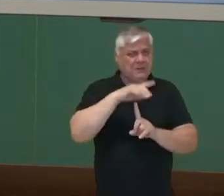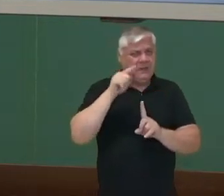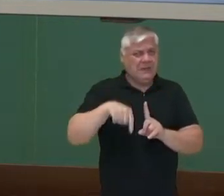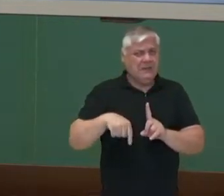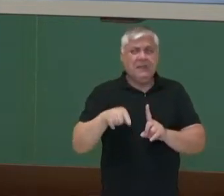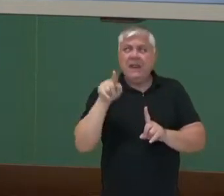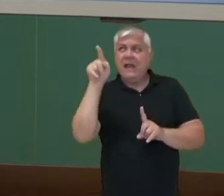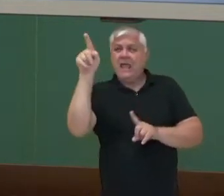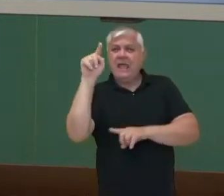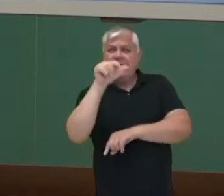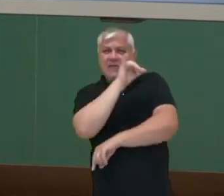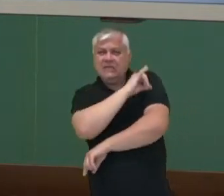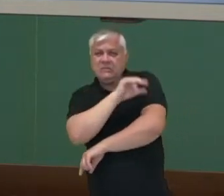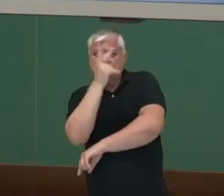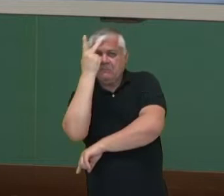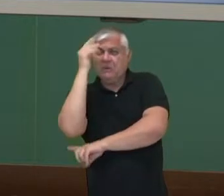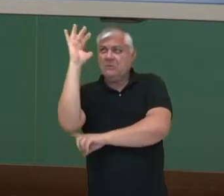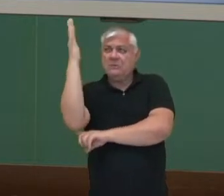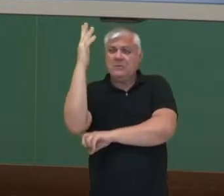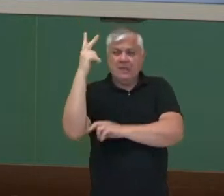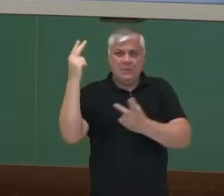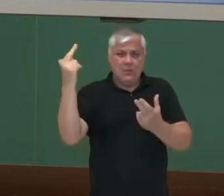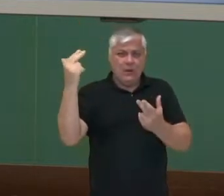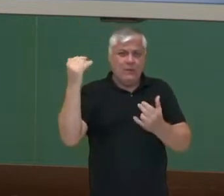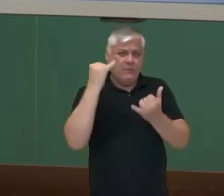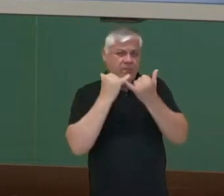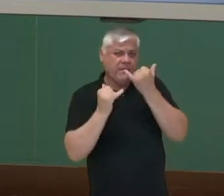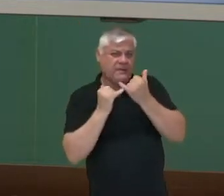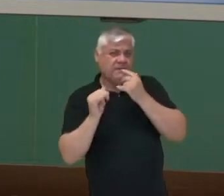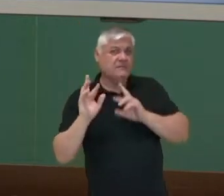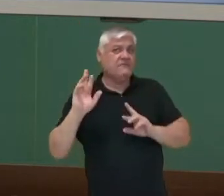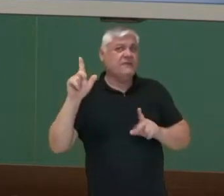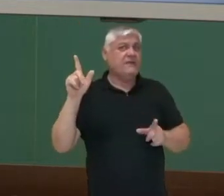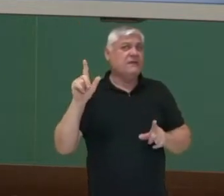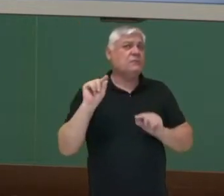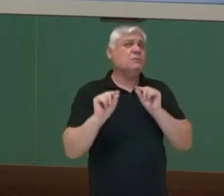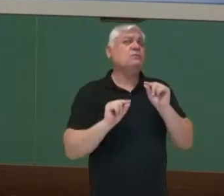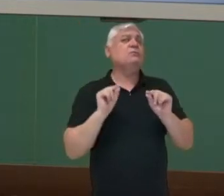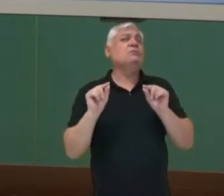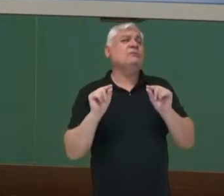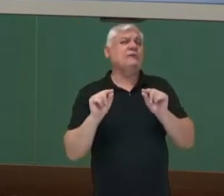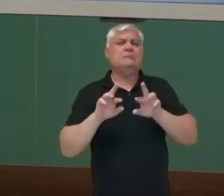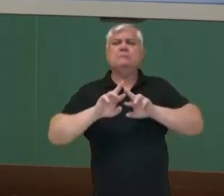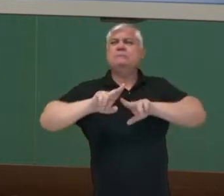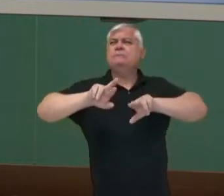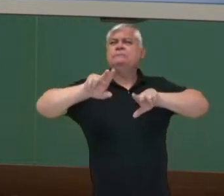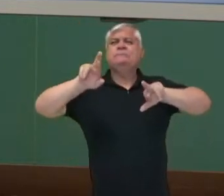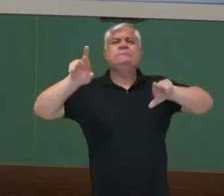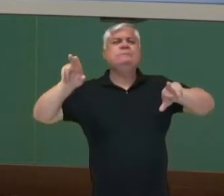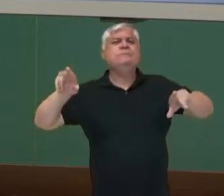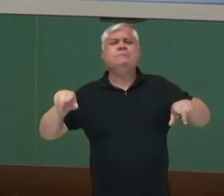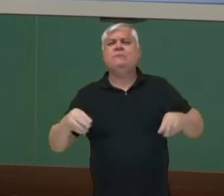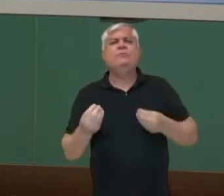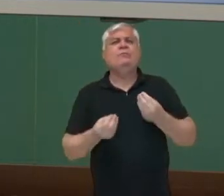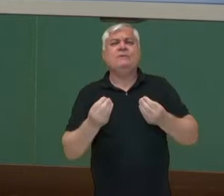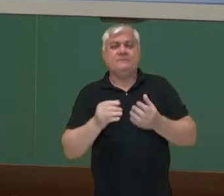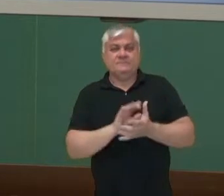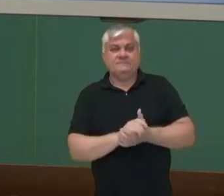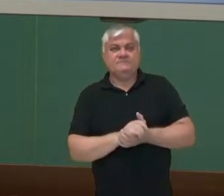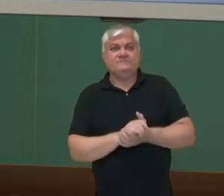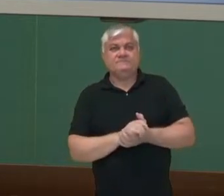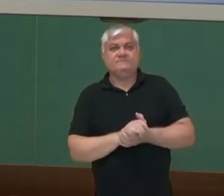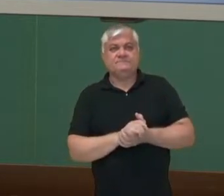de vegetação é parecido ou é muito diferente? O que influencia nessa diversidade de tipos de vegetação?